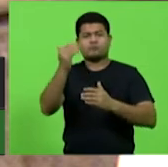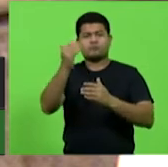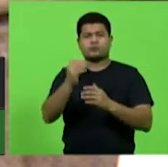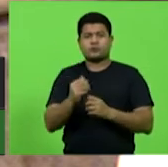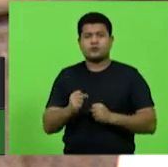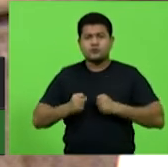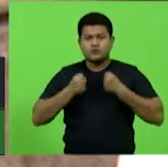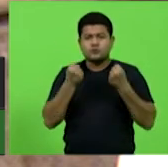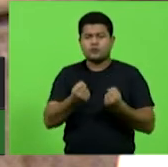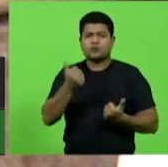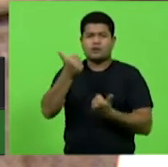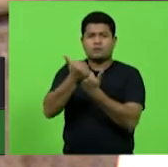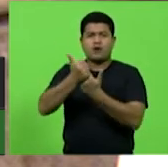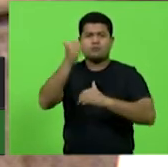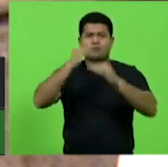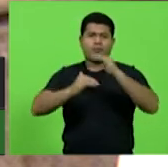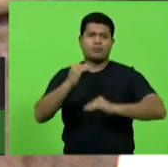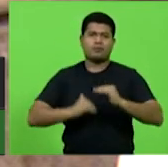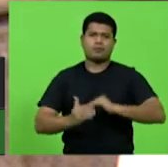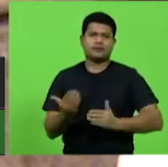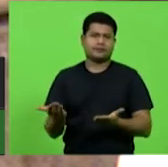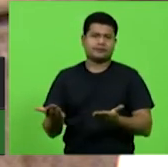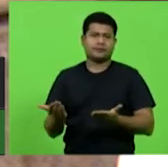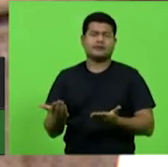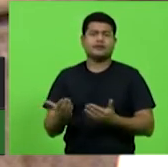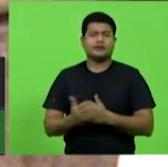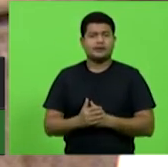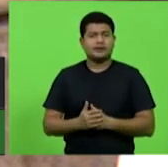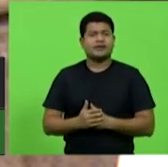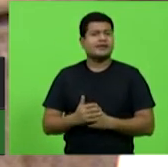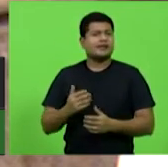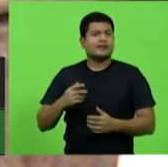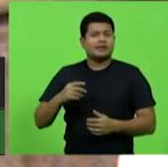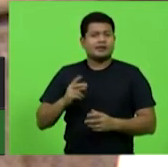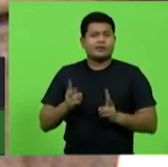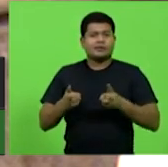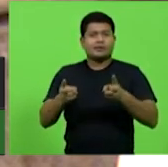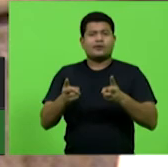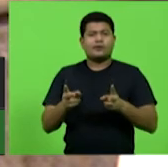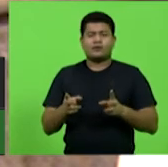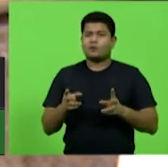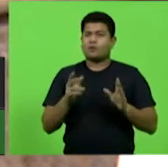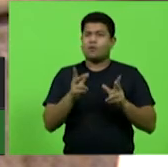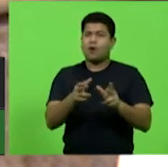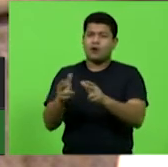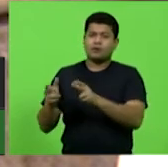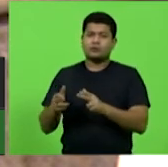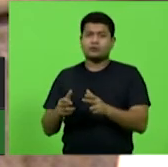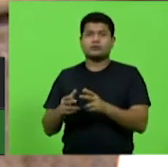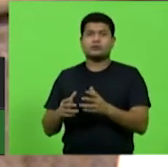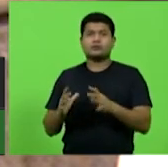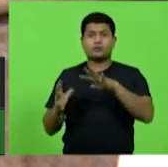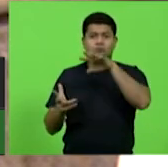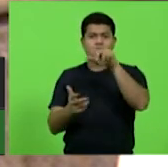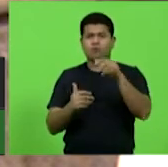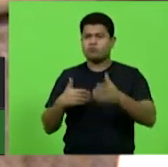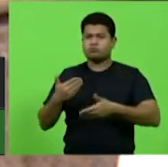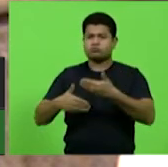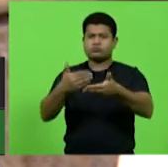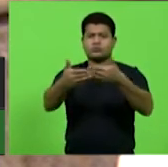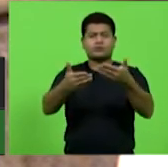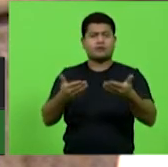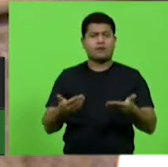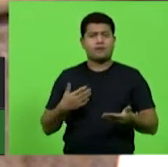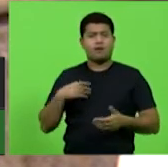e ficar no mesmo atoleiro que nós estamos há tanto tempo. O mundo está passando, ninguém está esperando pelo Brasil, mas essas